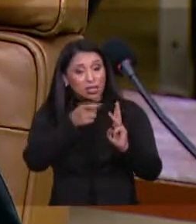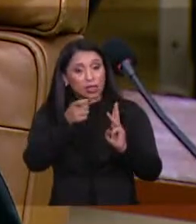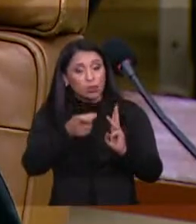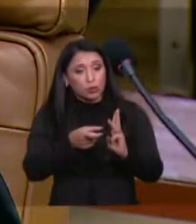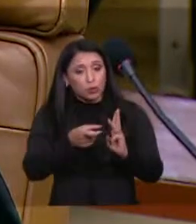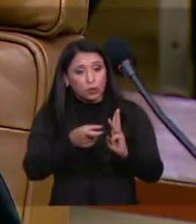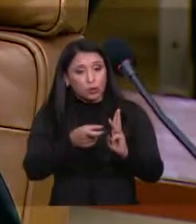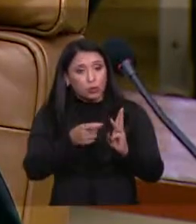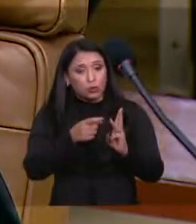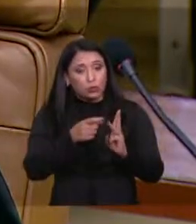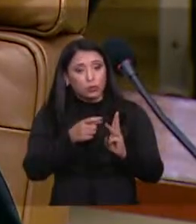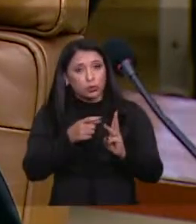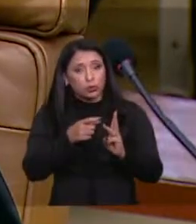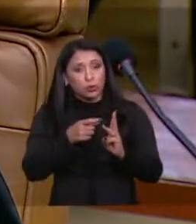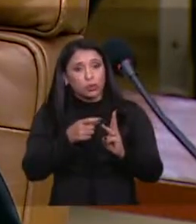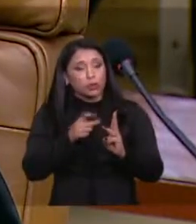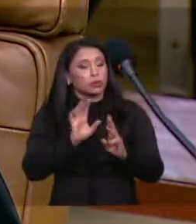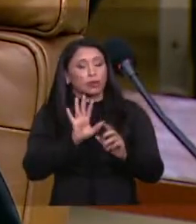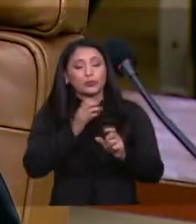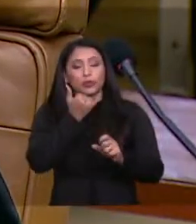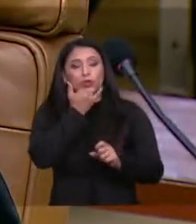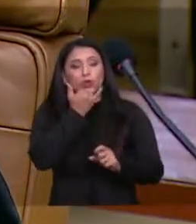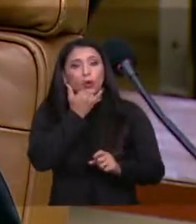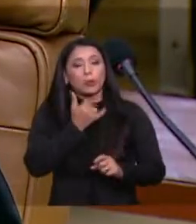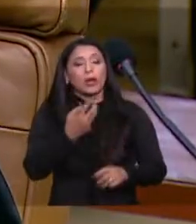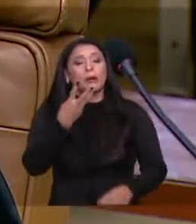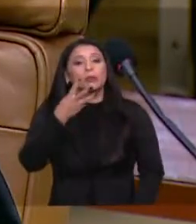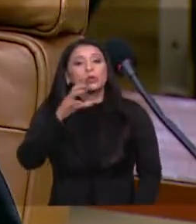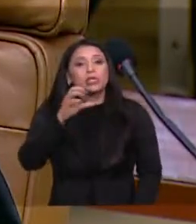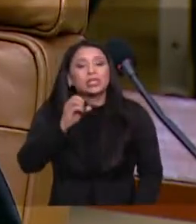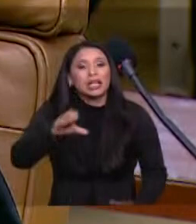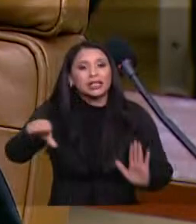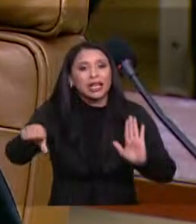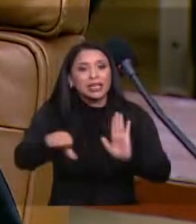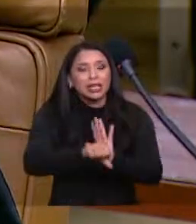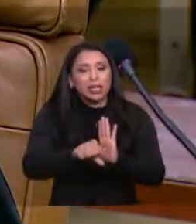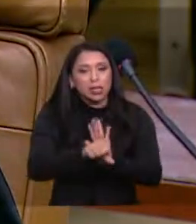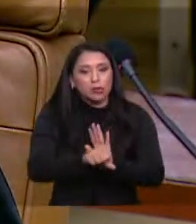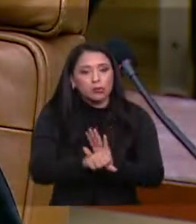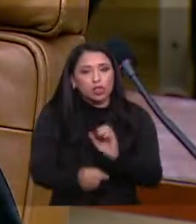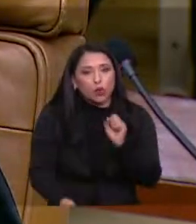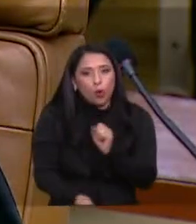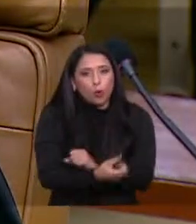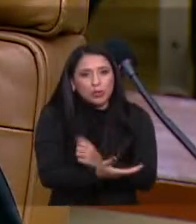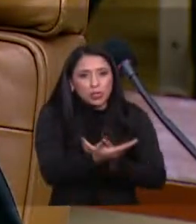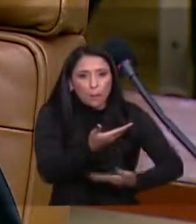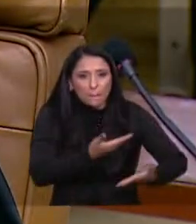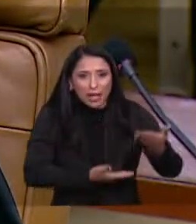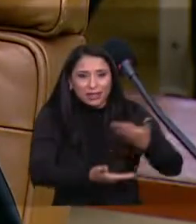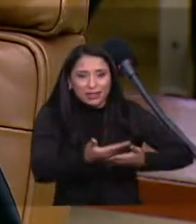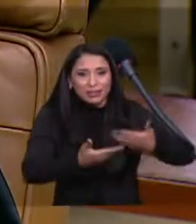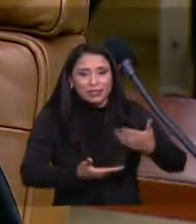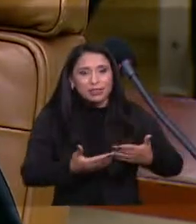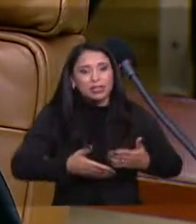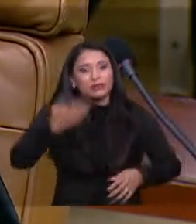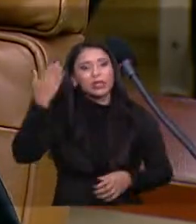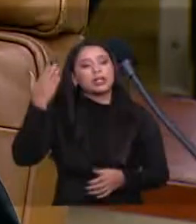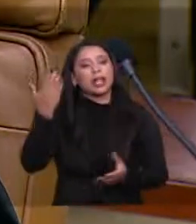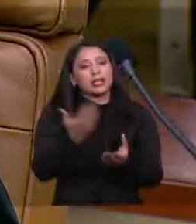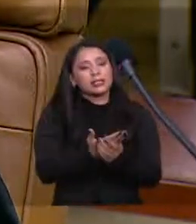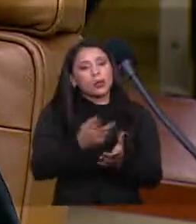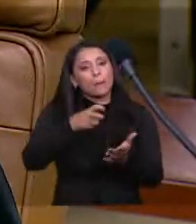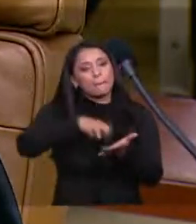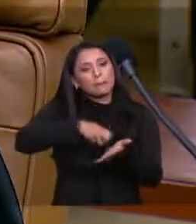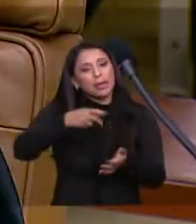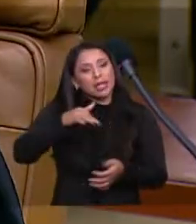um dos 30 crimes de corrupção passiva provadas na apresentação Penal em concurso